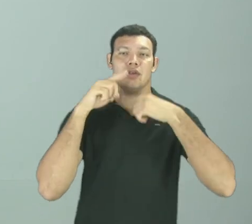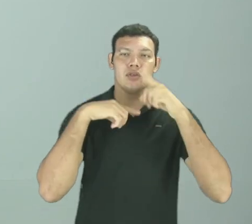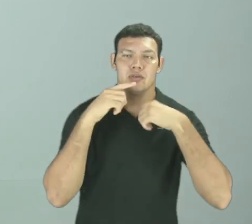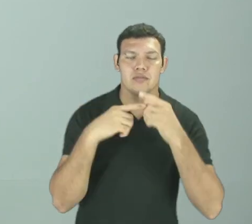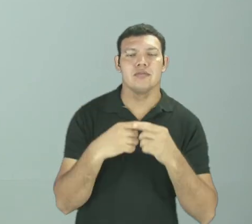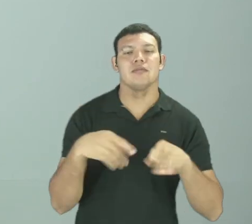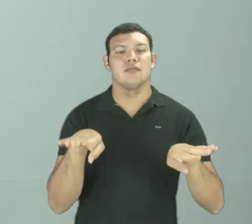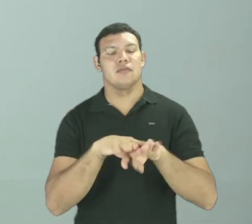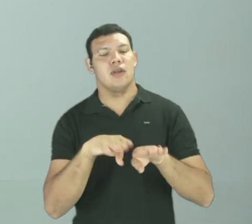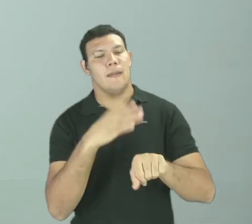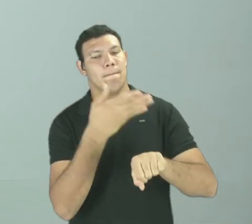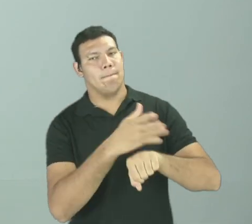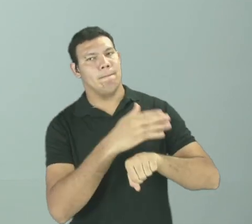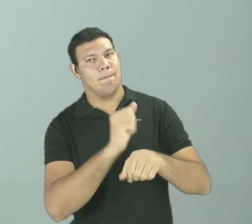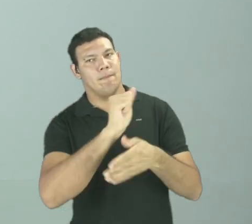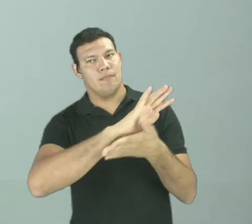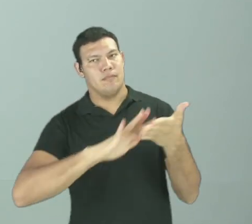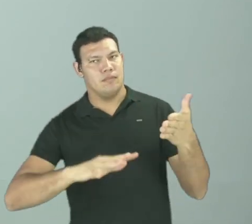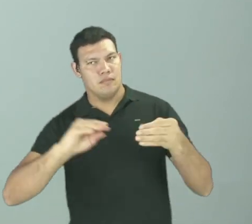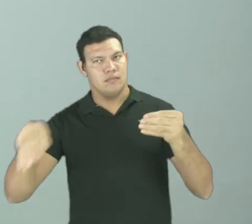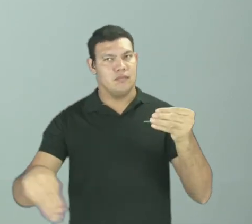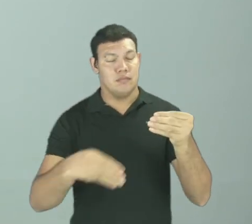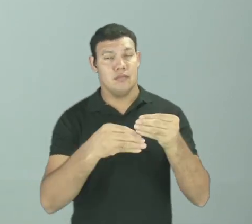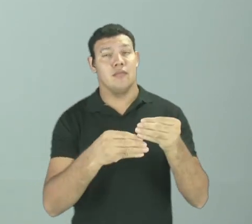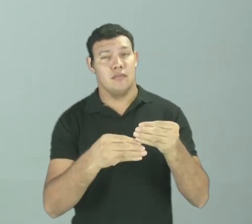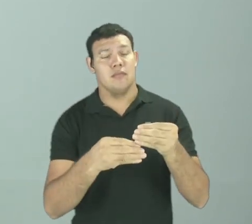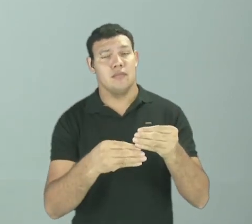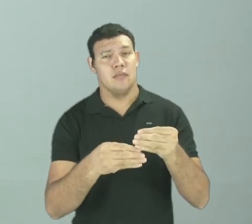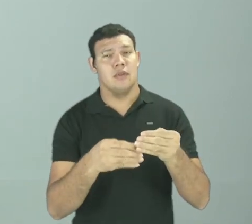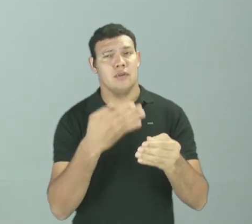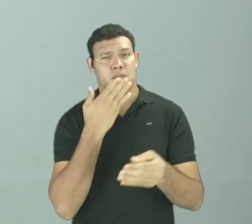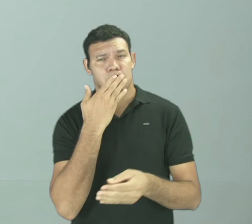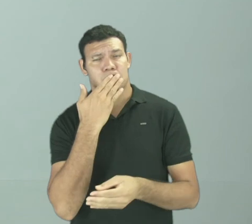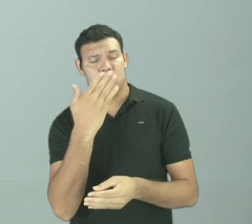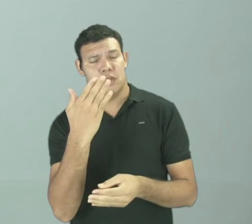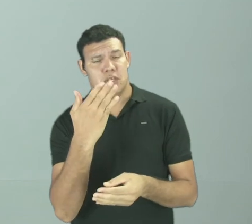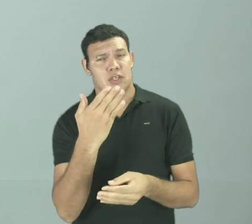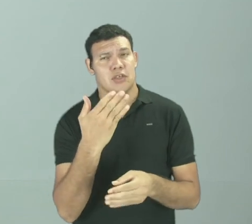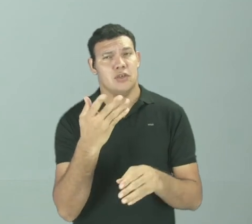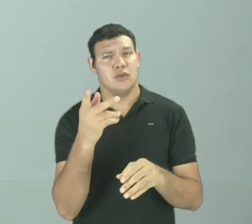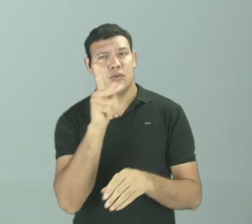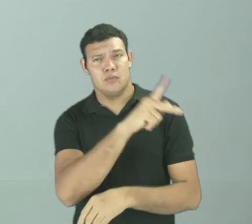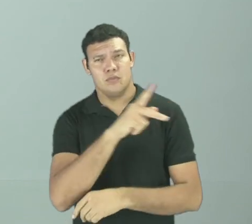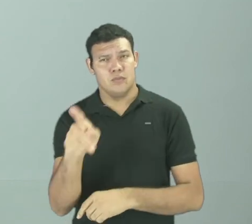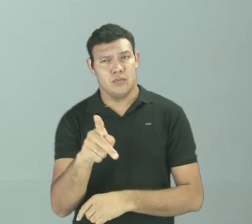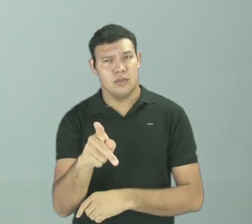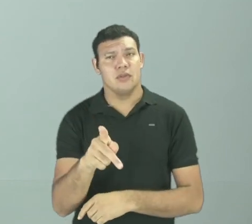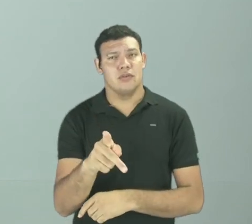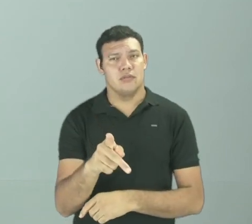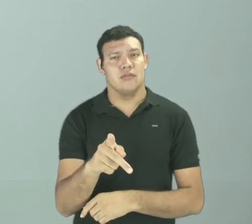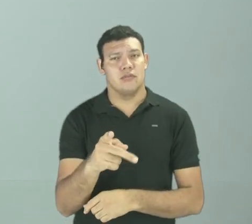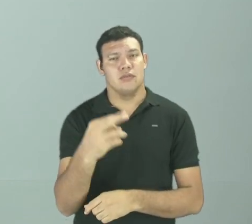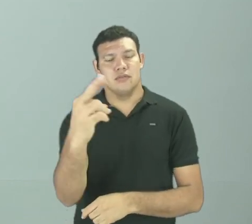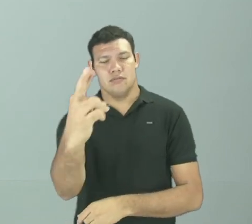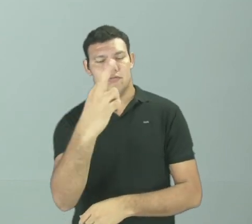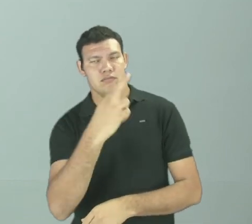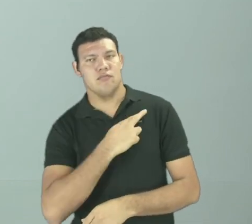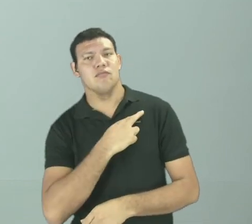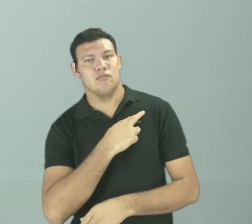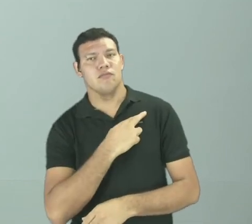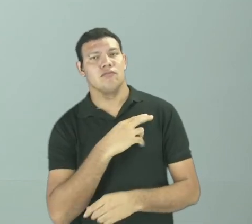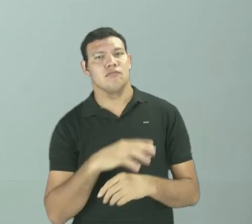atividades complementares. Ou ainda, procure seu professor e tire sua dúvida e faça as outras atividades semelhantes